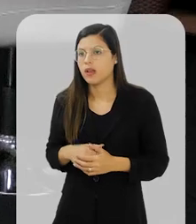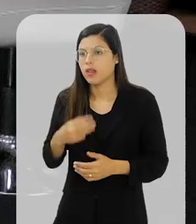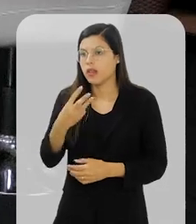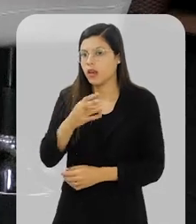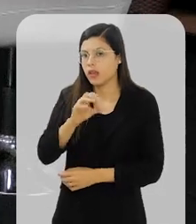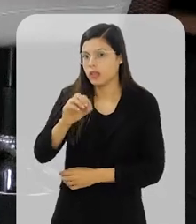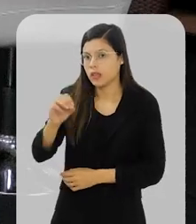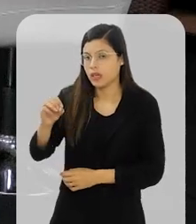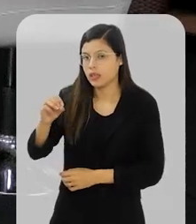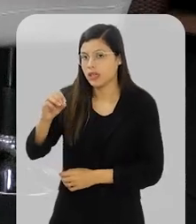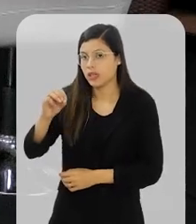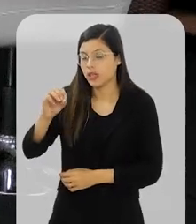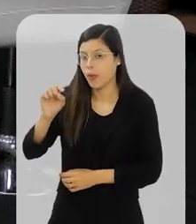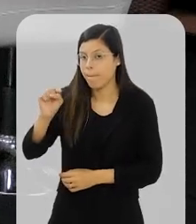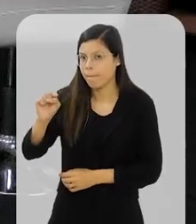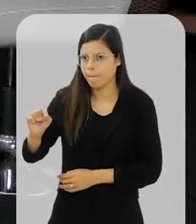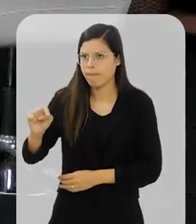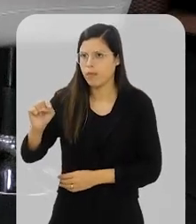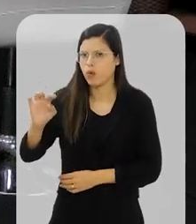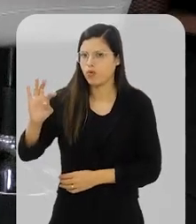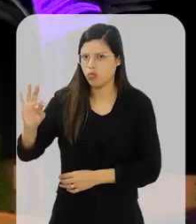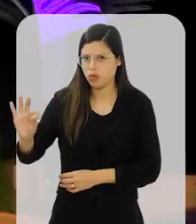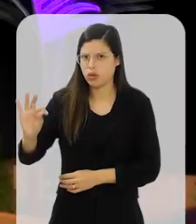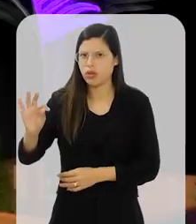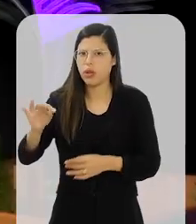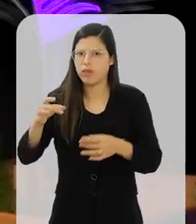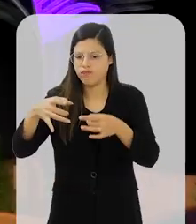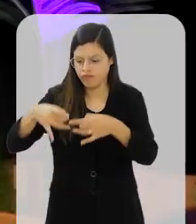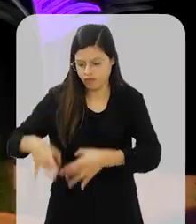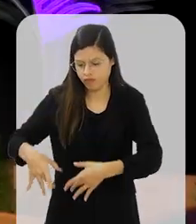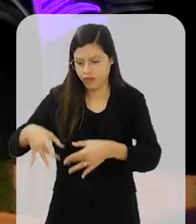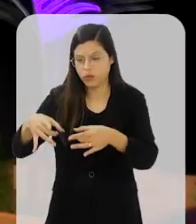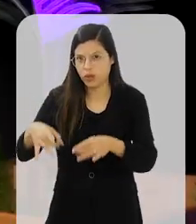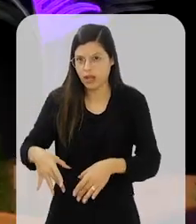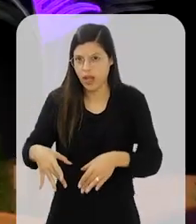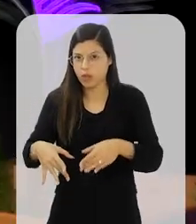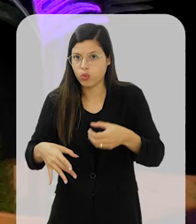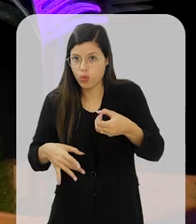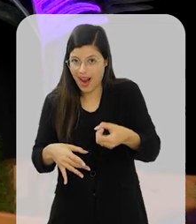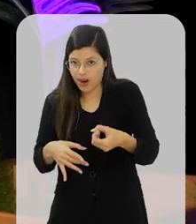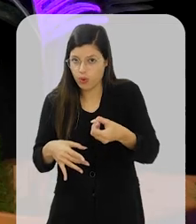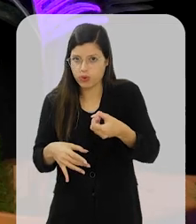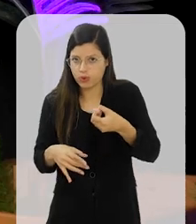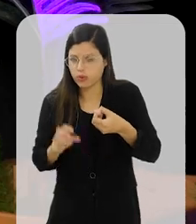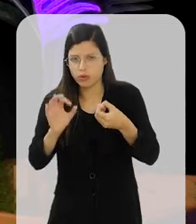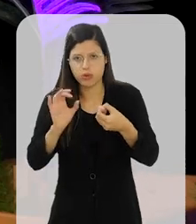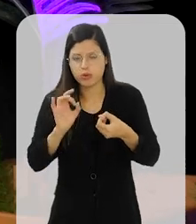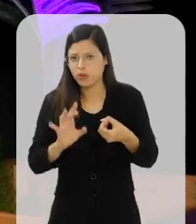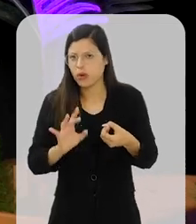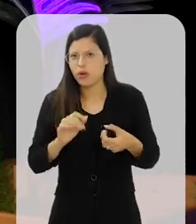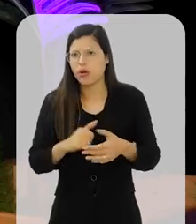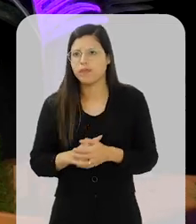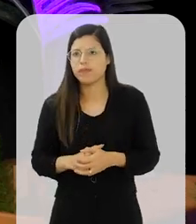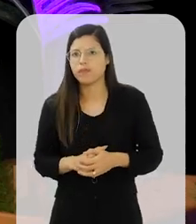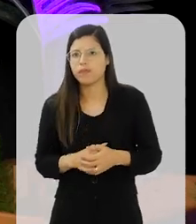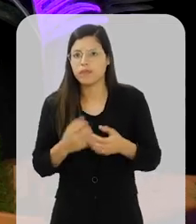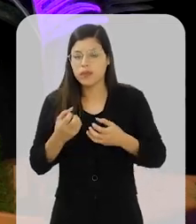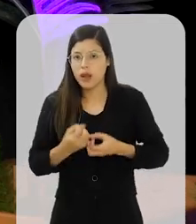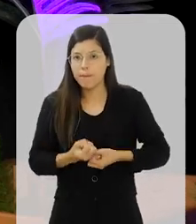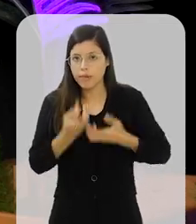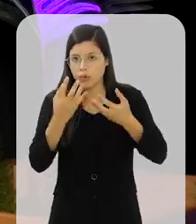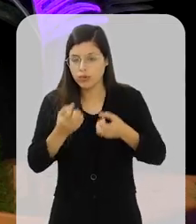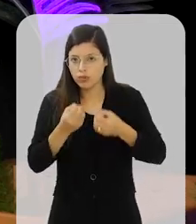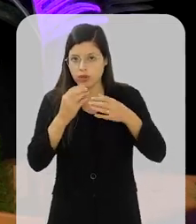Estima-se que 300 mil toneladas por ano seja descartado de caroço. De caroço? Só o caroço.